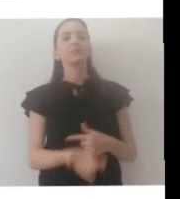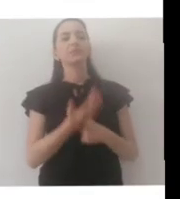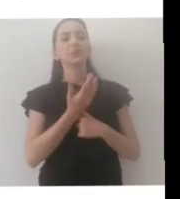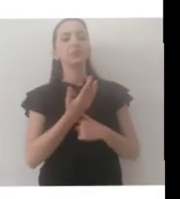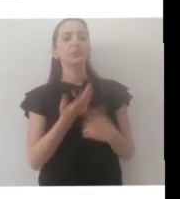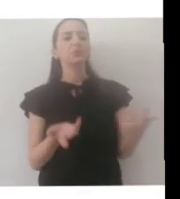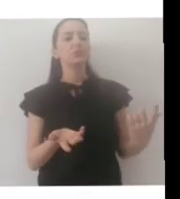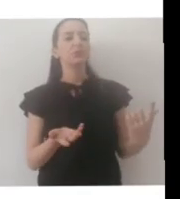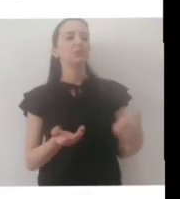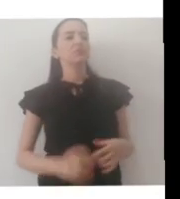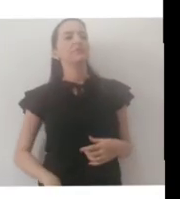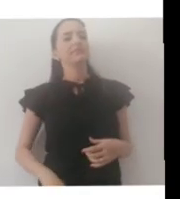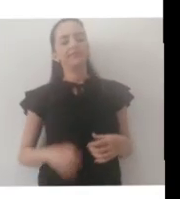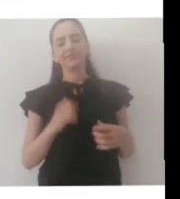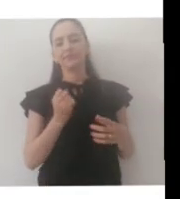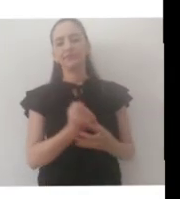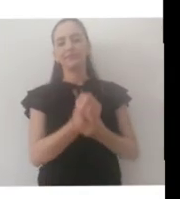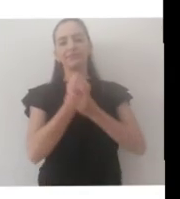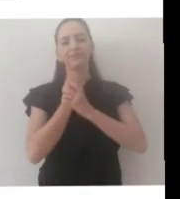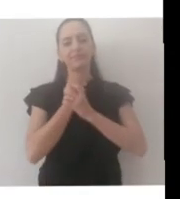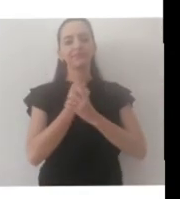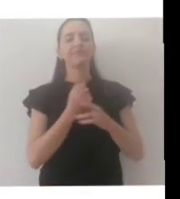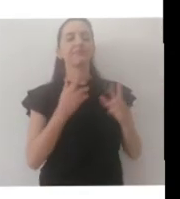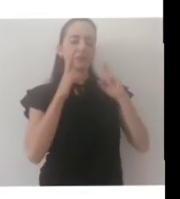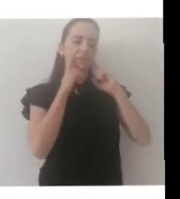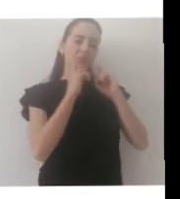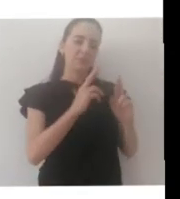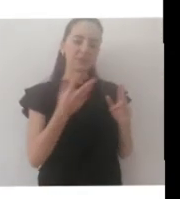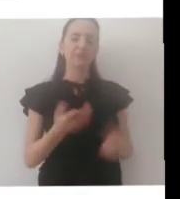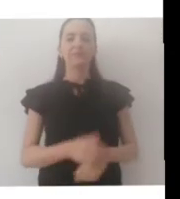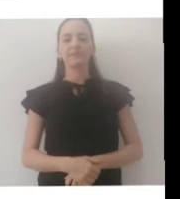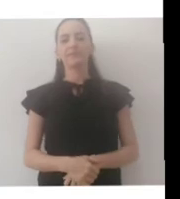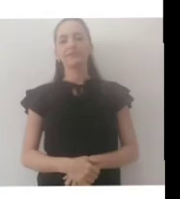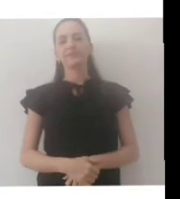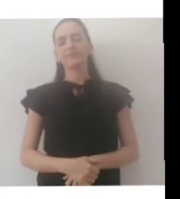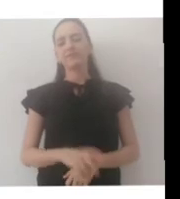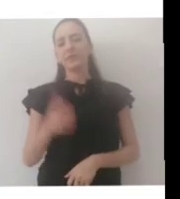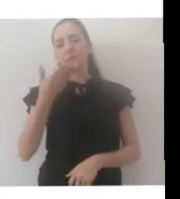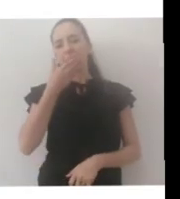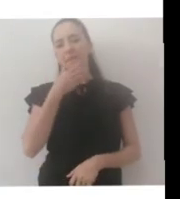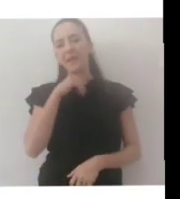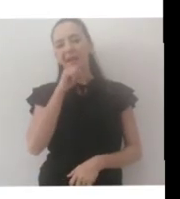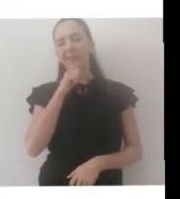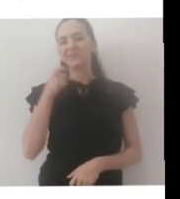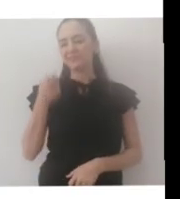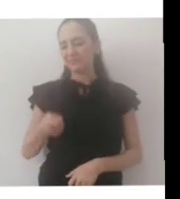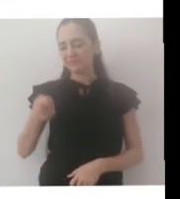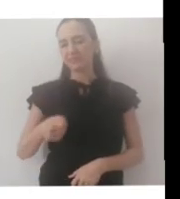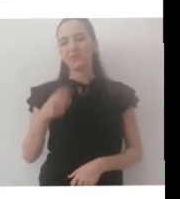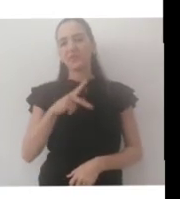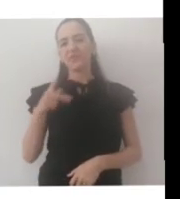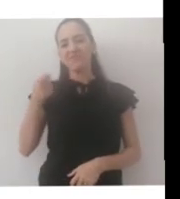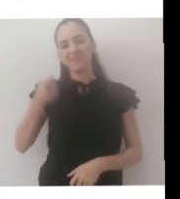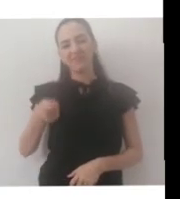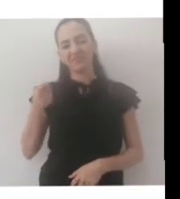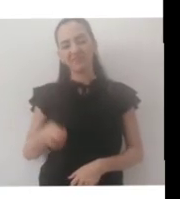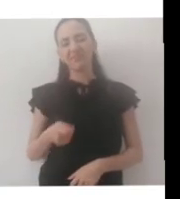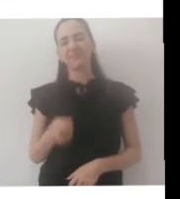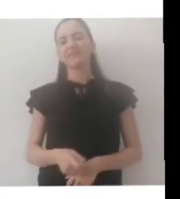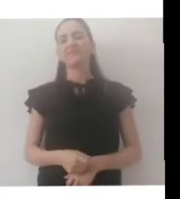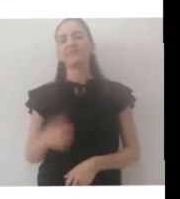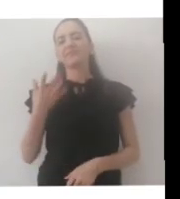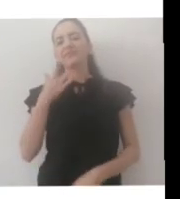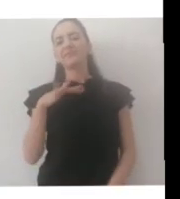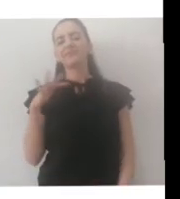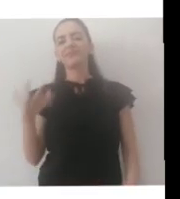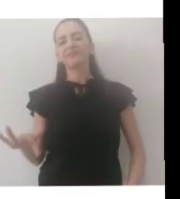adultos sempre para garantir sua segurança e responsabilidade. Ou seja, quando a punição é muito recorrente, os